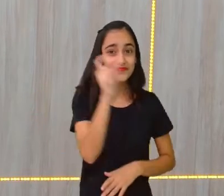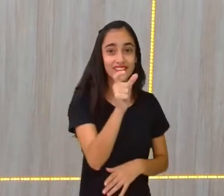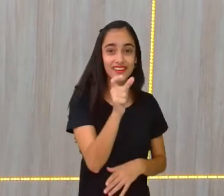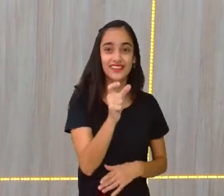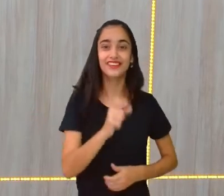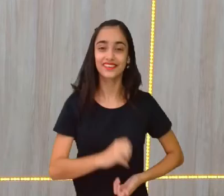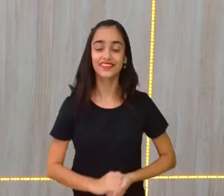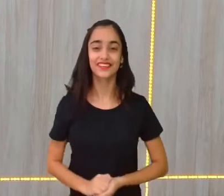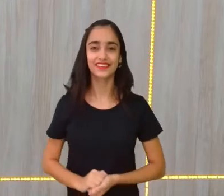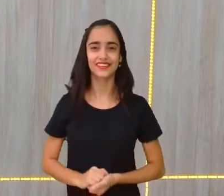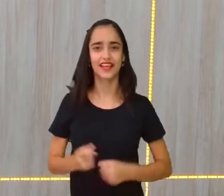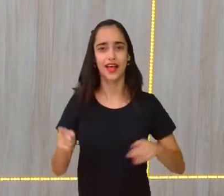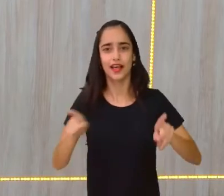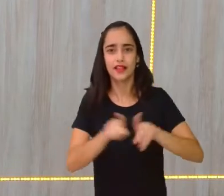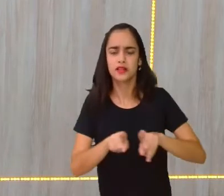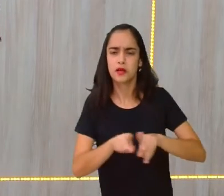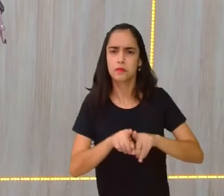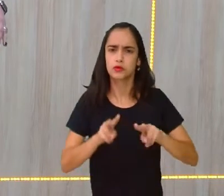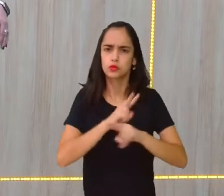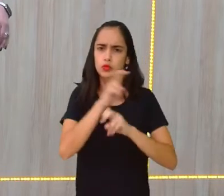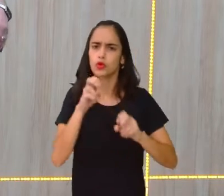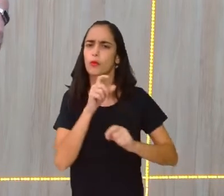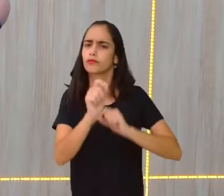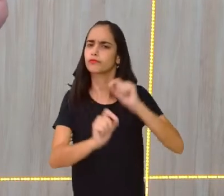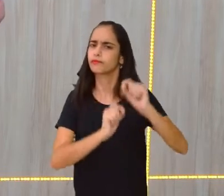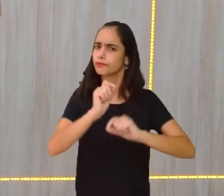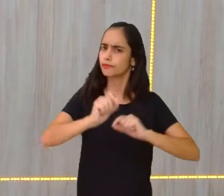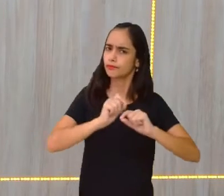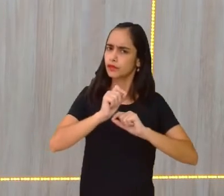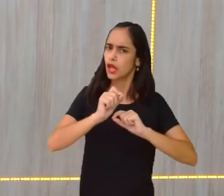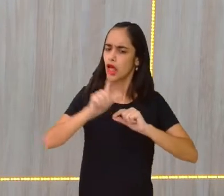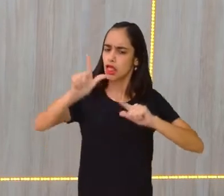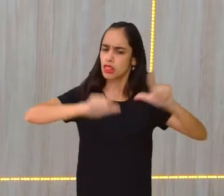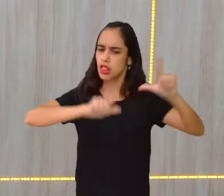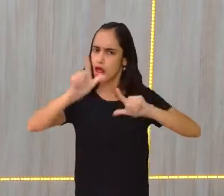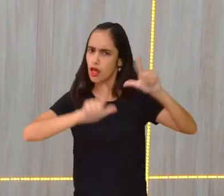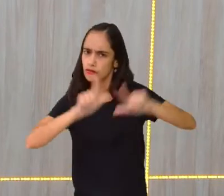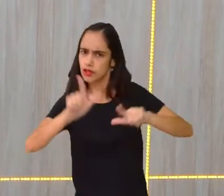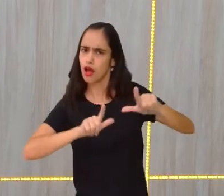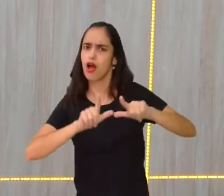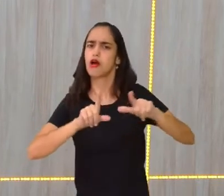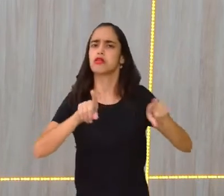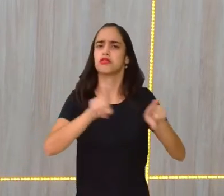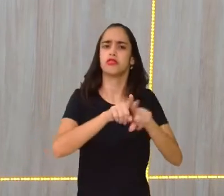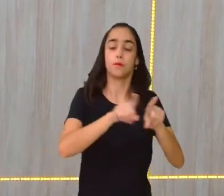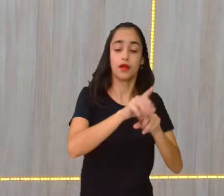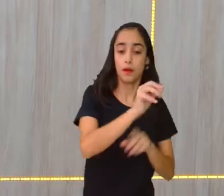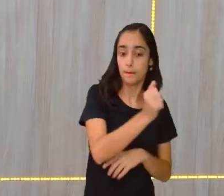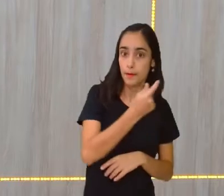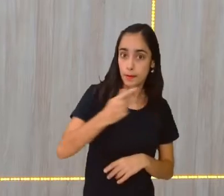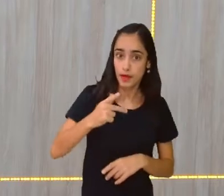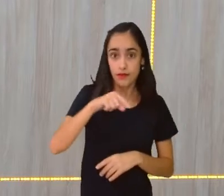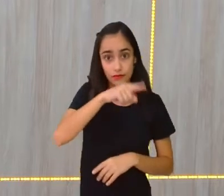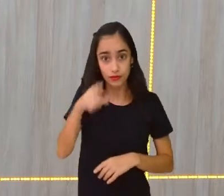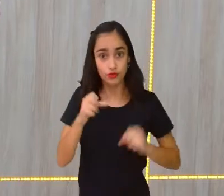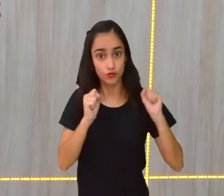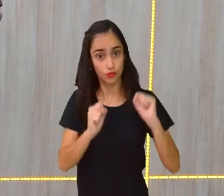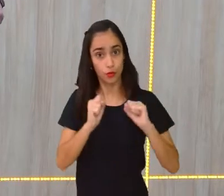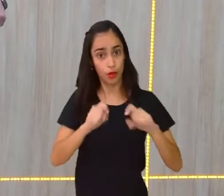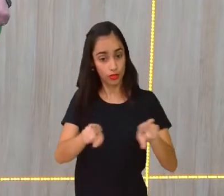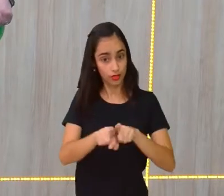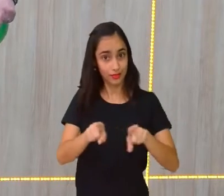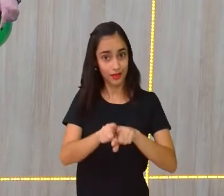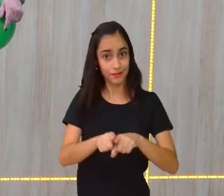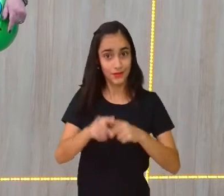também essa questão além, não é, da TV e além do aplicativo, vocês vão poder rever essas aulas no